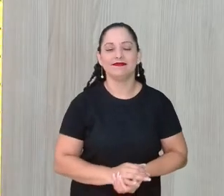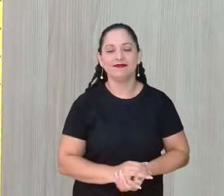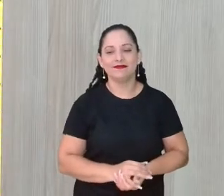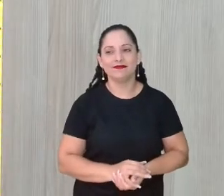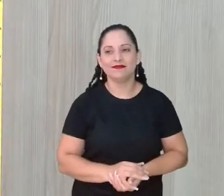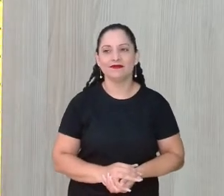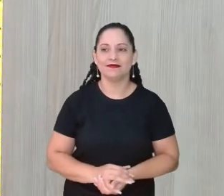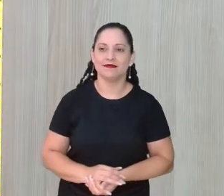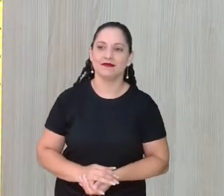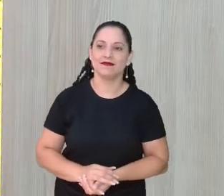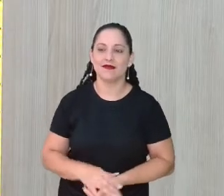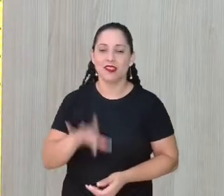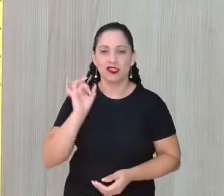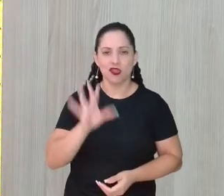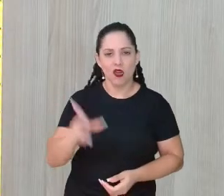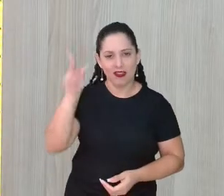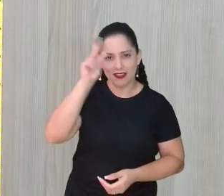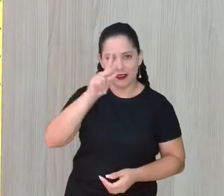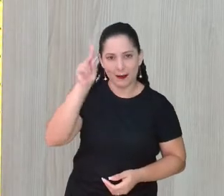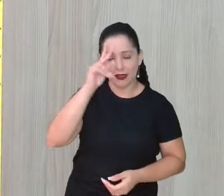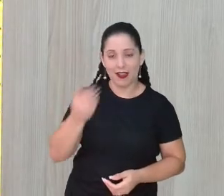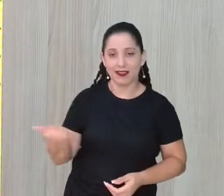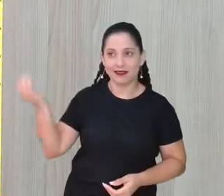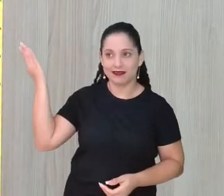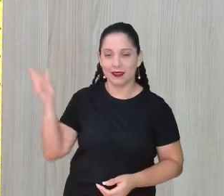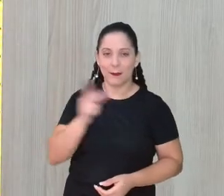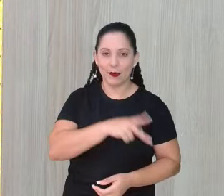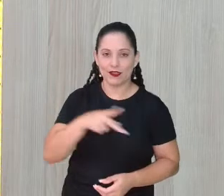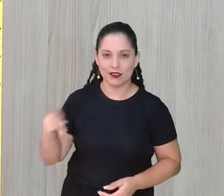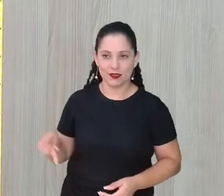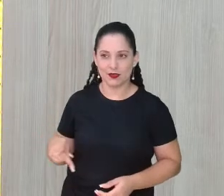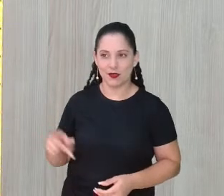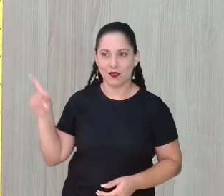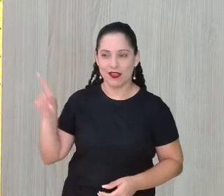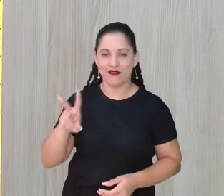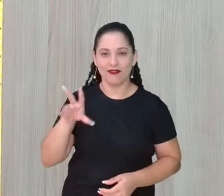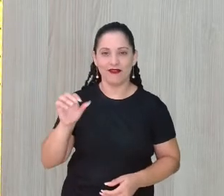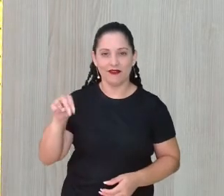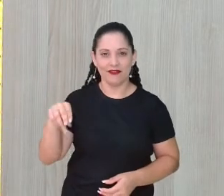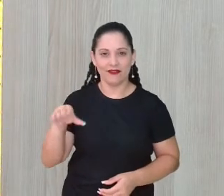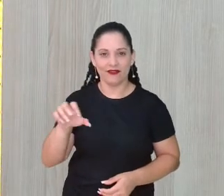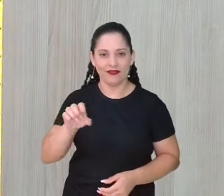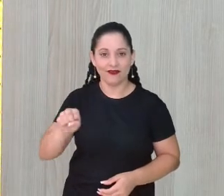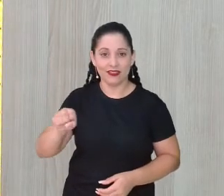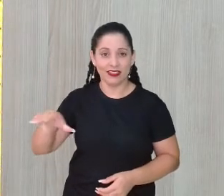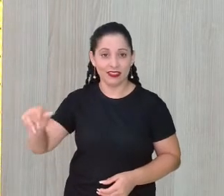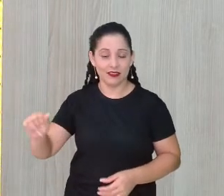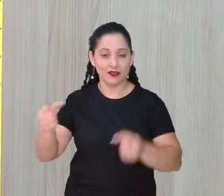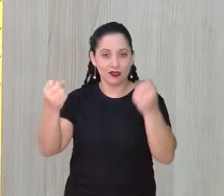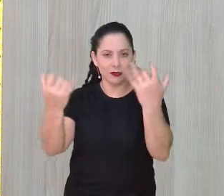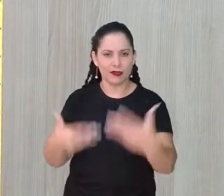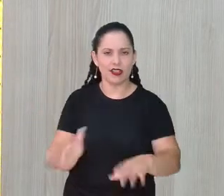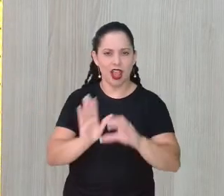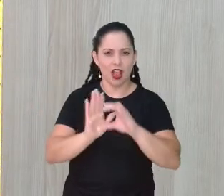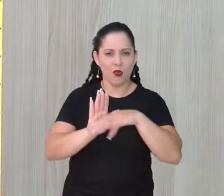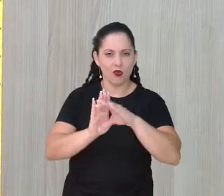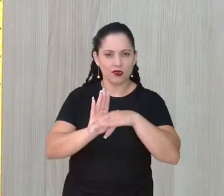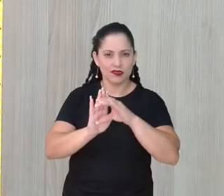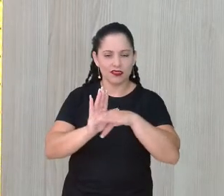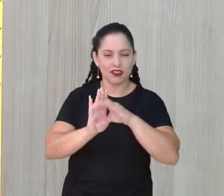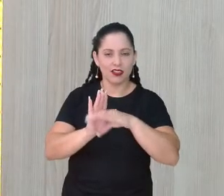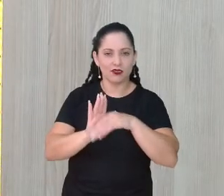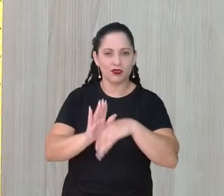Só lembrar aí, né, gente, a professora Vanessa colocou aí nos slides, né, alguns conceitos, né,